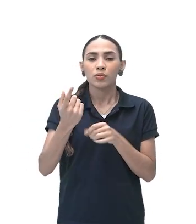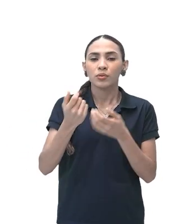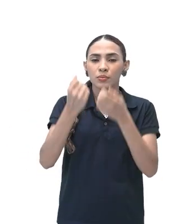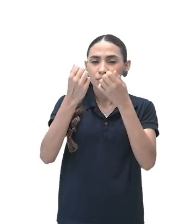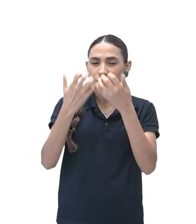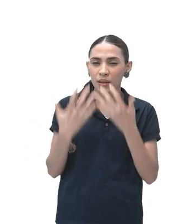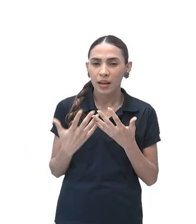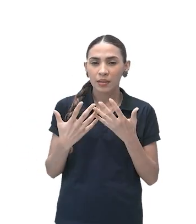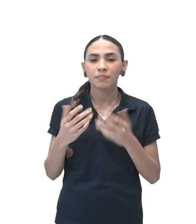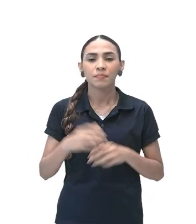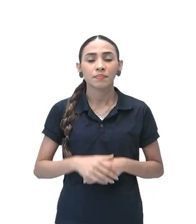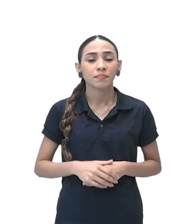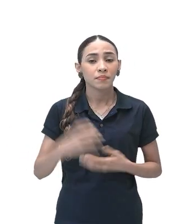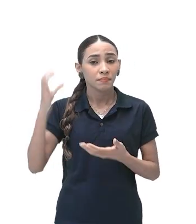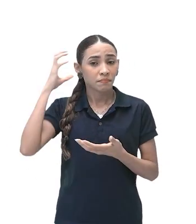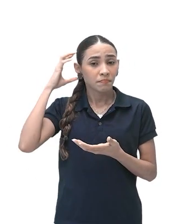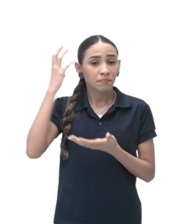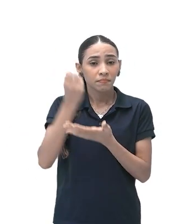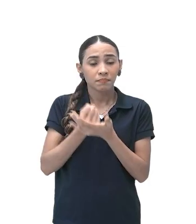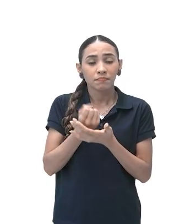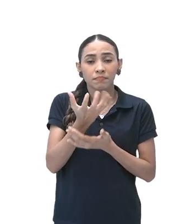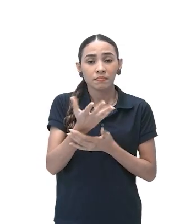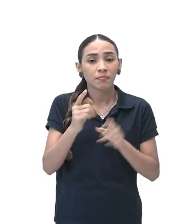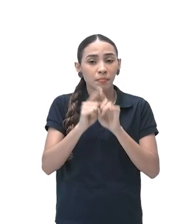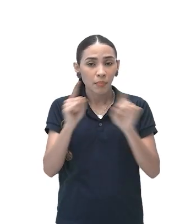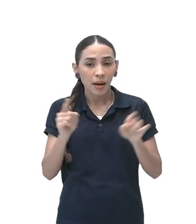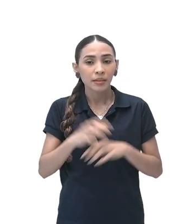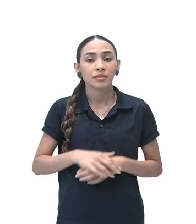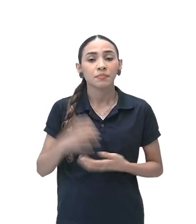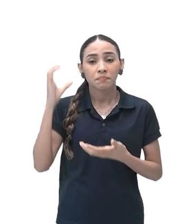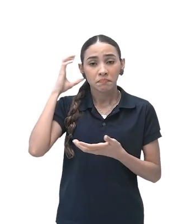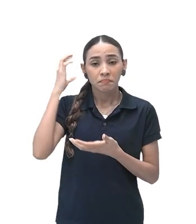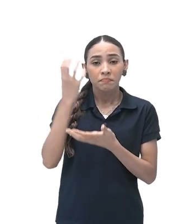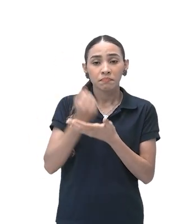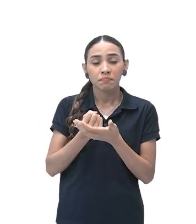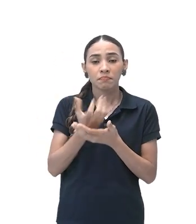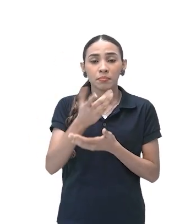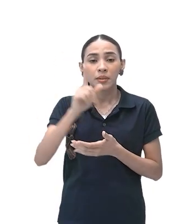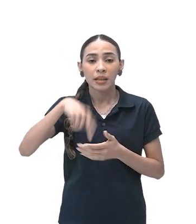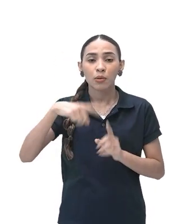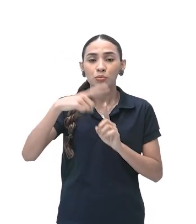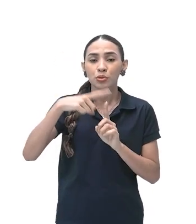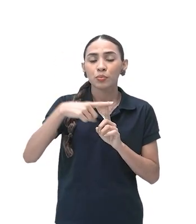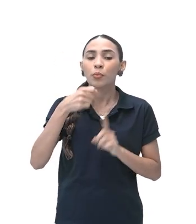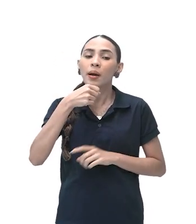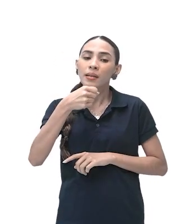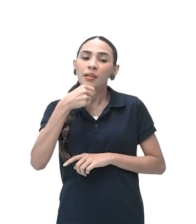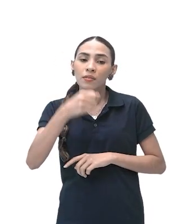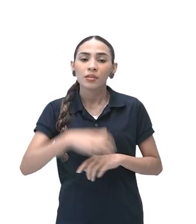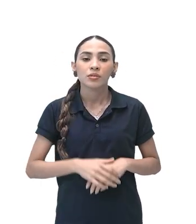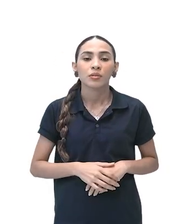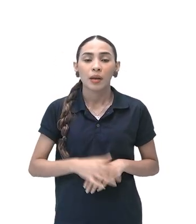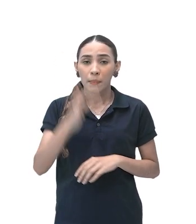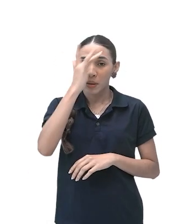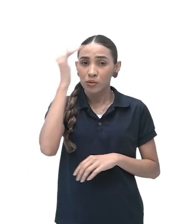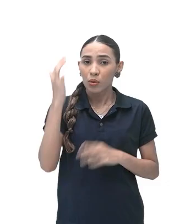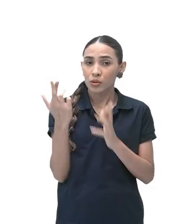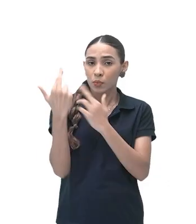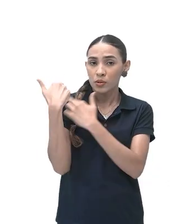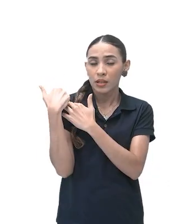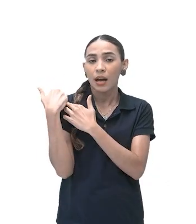sobre podcasts, mas existe esse podcast que é na forma da entrevista, em que o apresentador